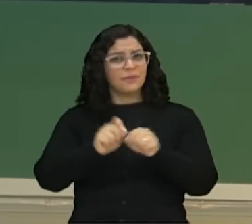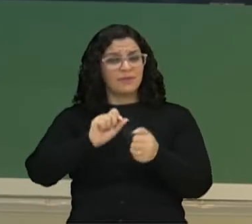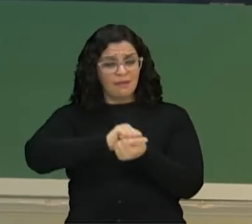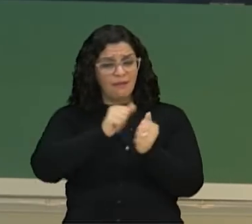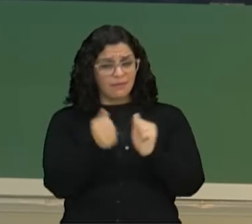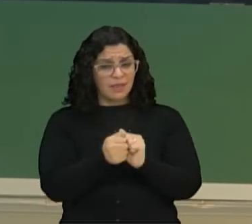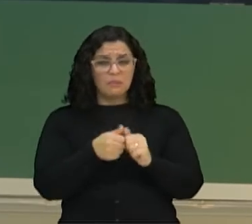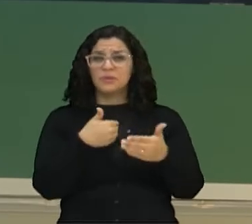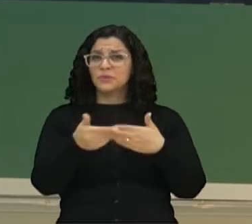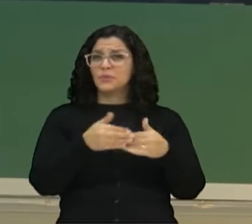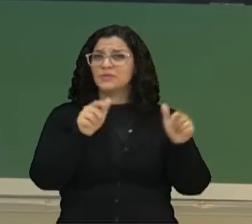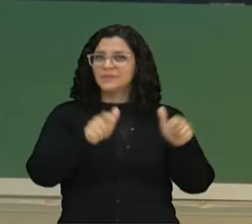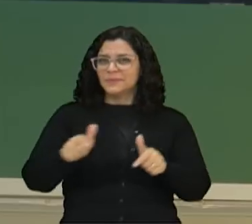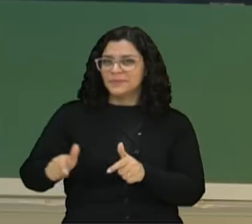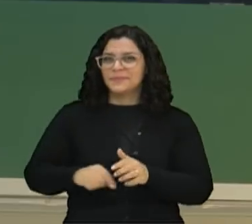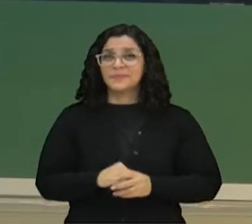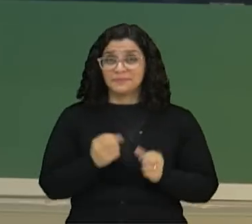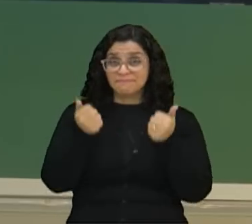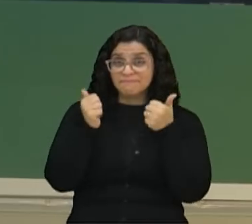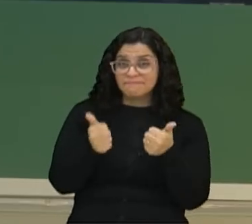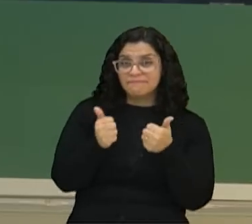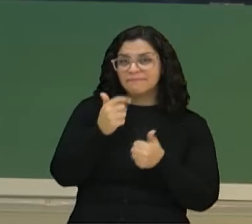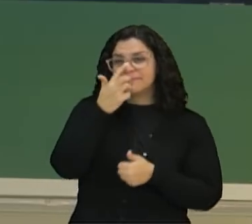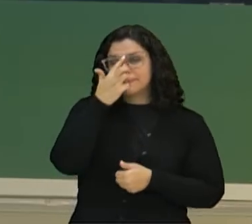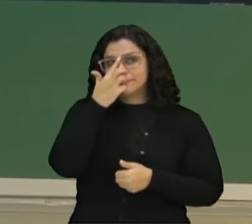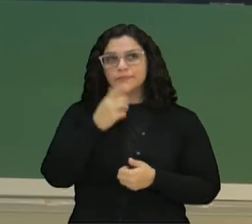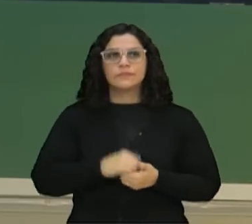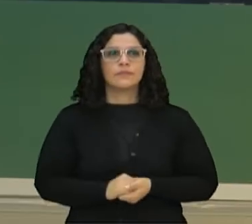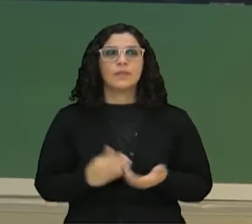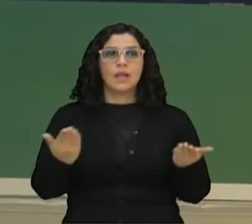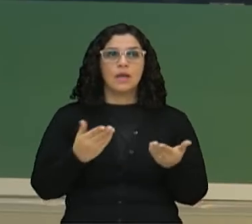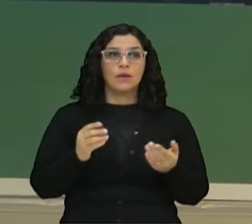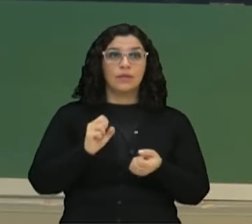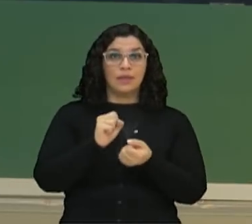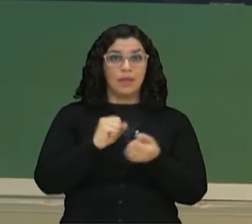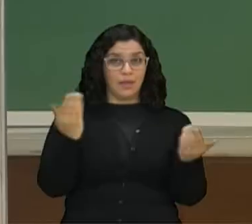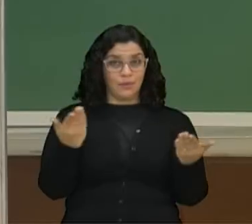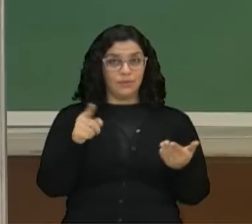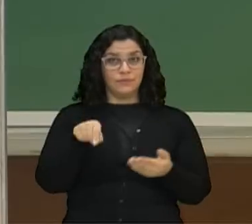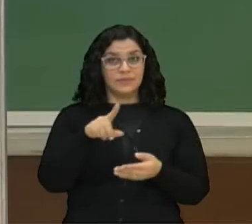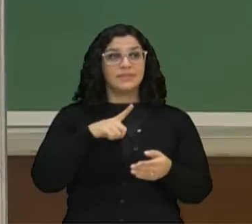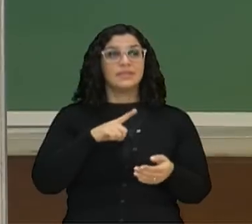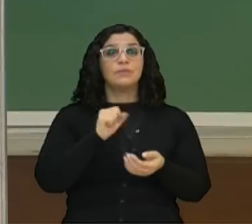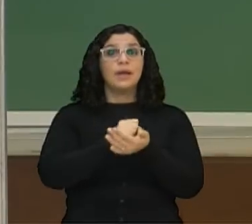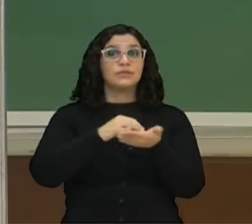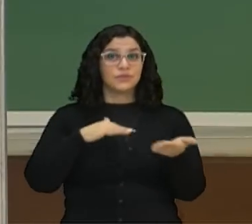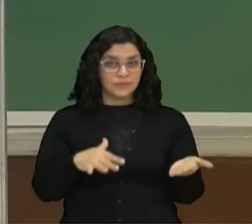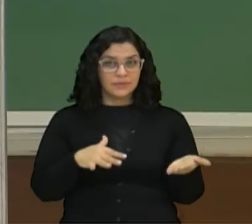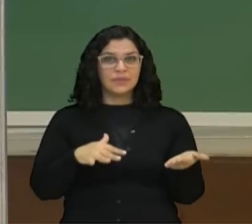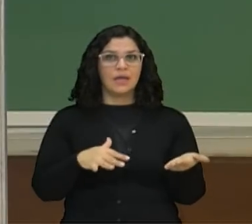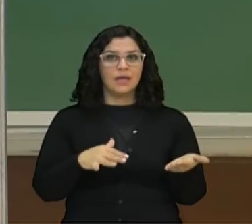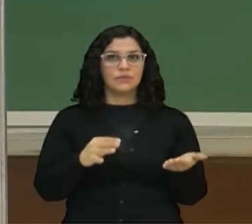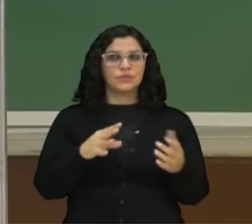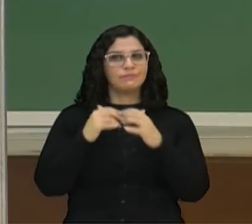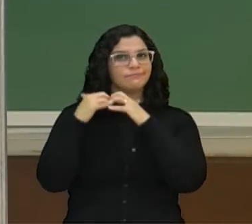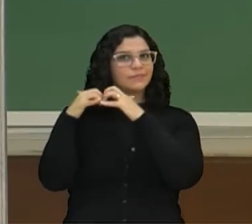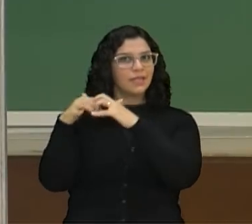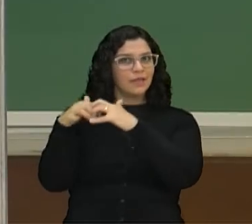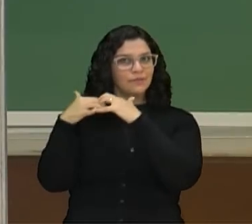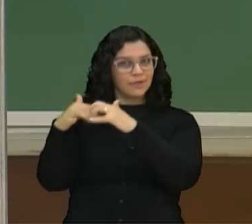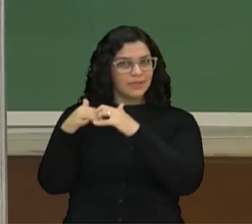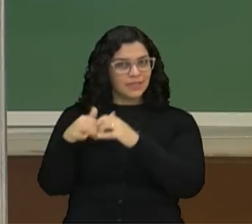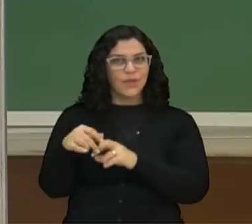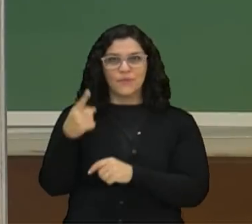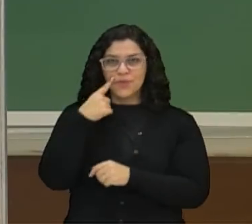adaptar em qualquer realidade. Beleza? Vamos adiante. Agora, vamos fazer uma atividade de reflexão, viu?